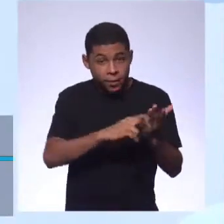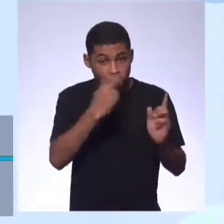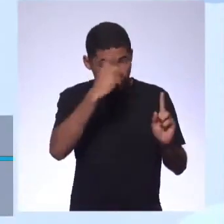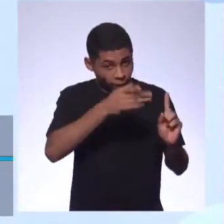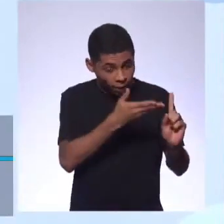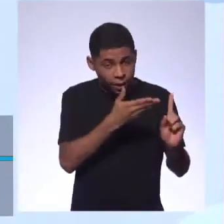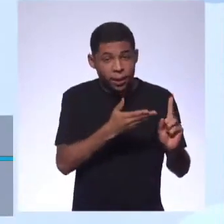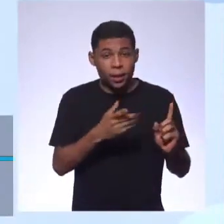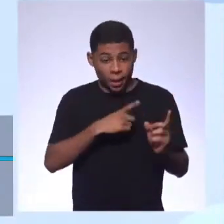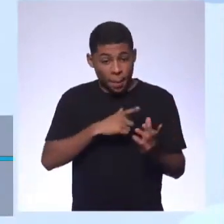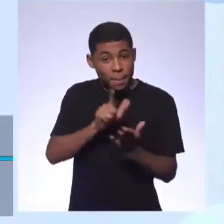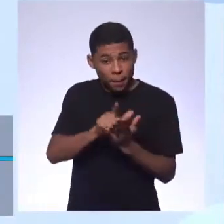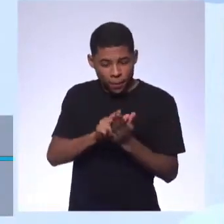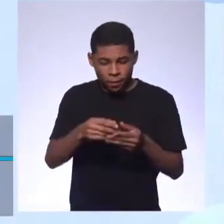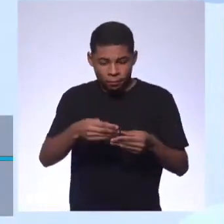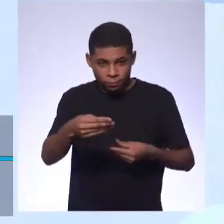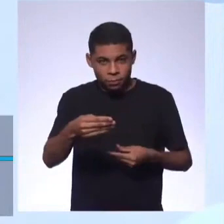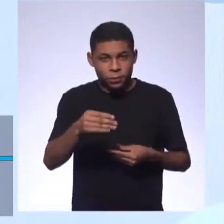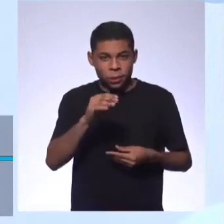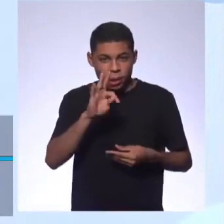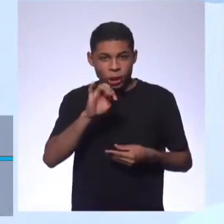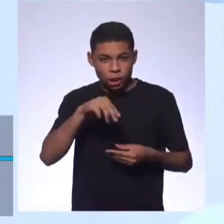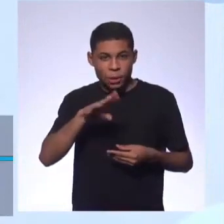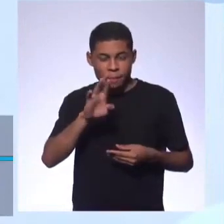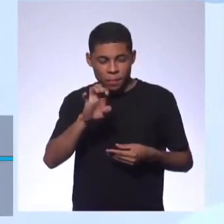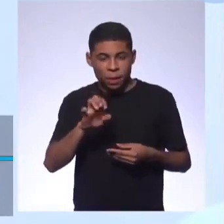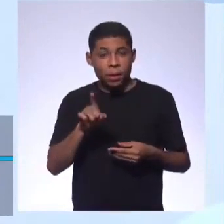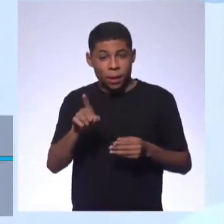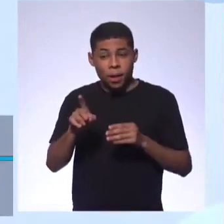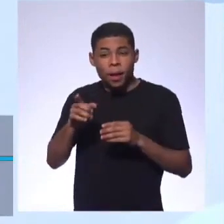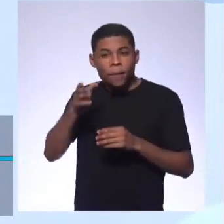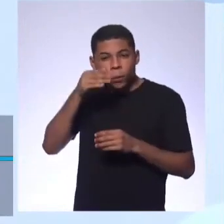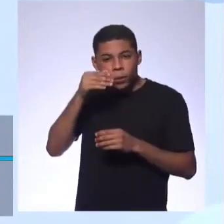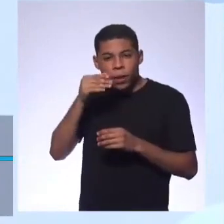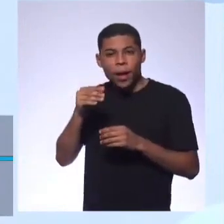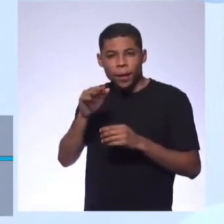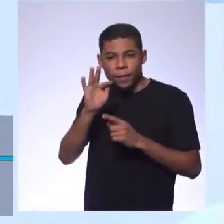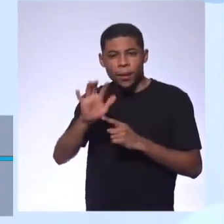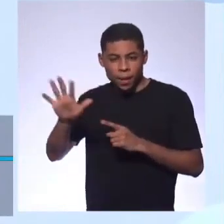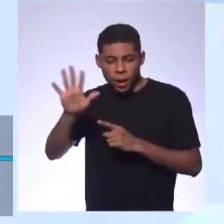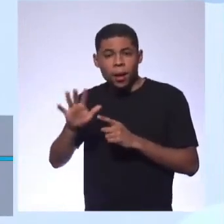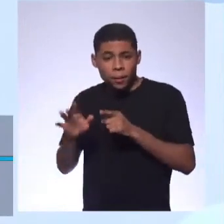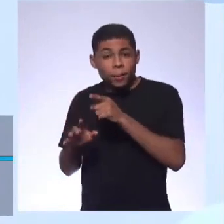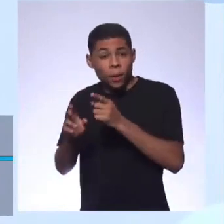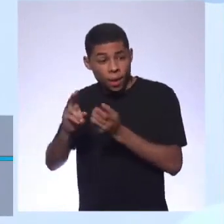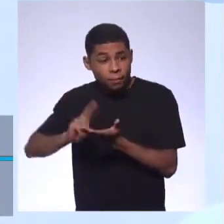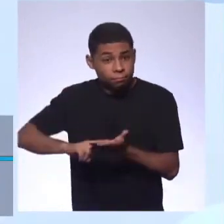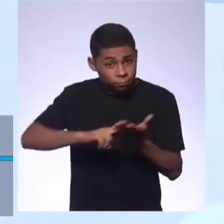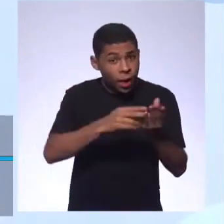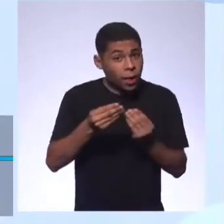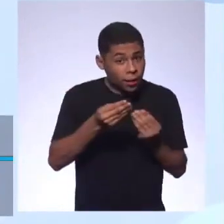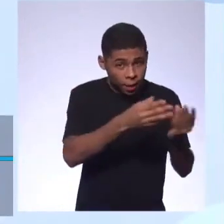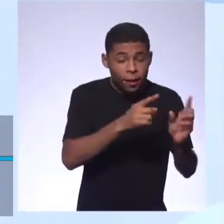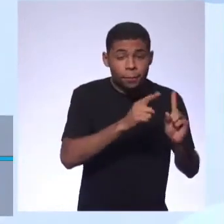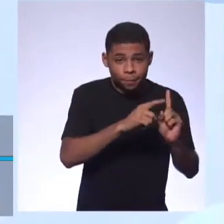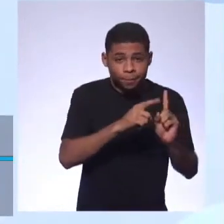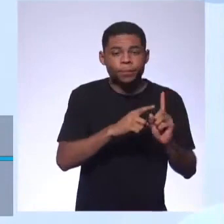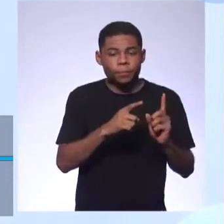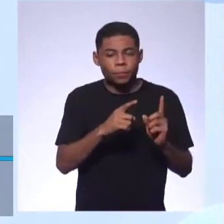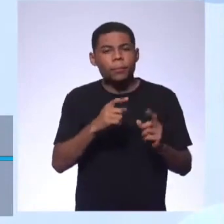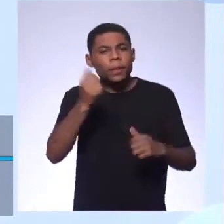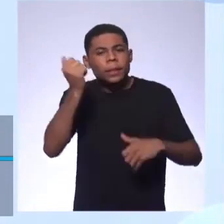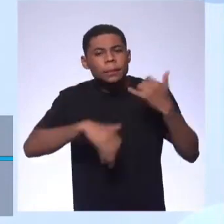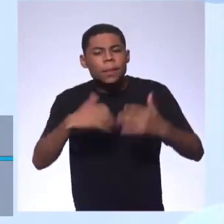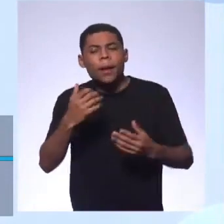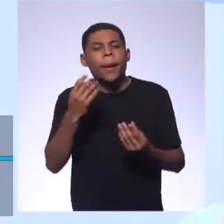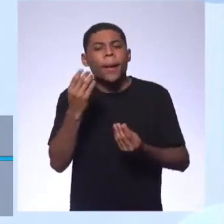papel timbrado, né, que ele trabalhava, ele era um funcionário federal. E ele leva, né, essa carta para o Carlos Drummond de Andrade, contando aí